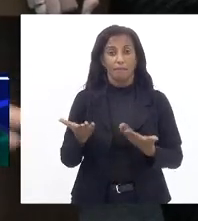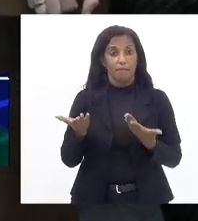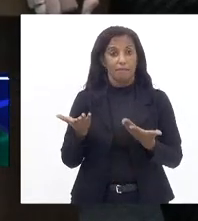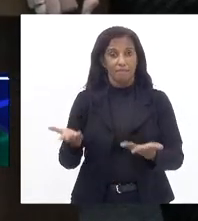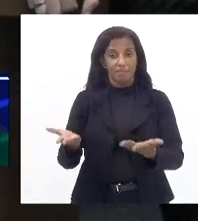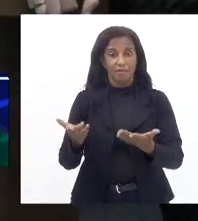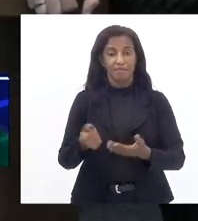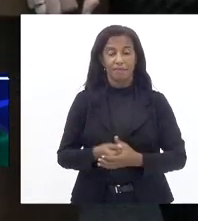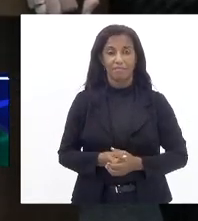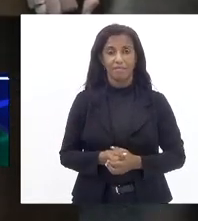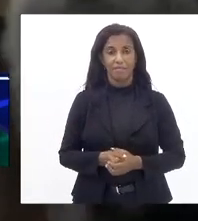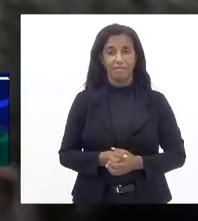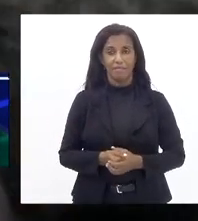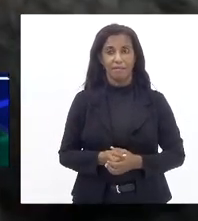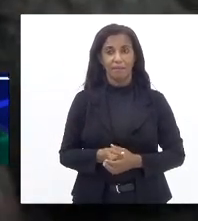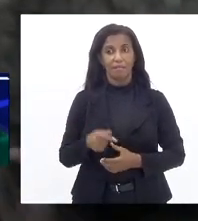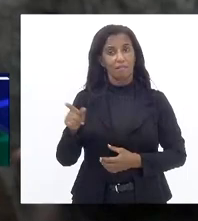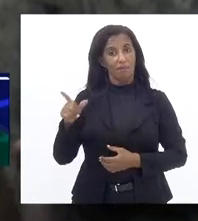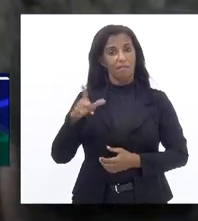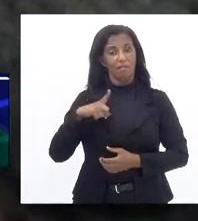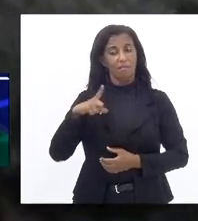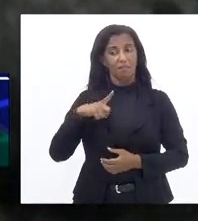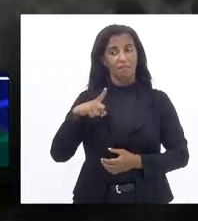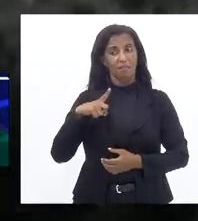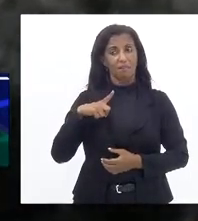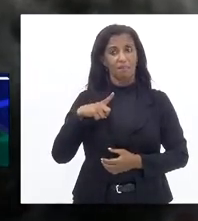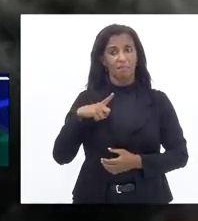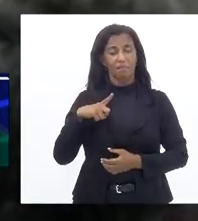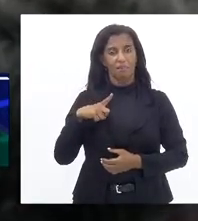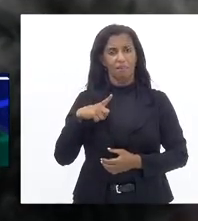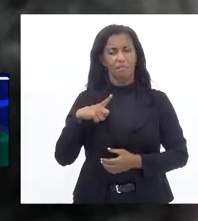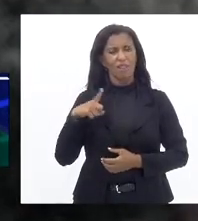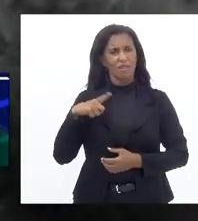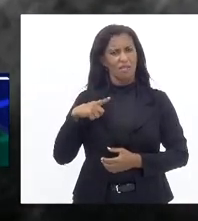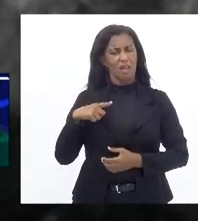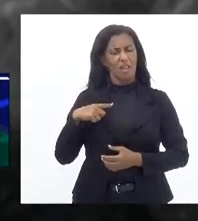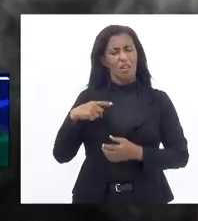evidentemente que ele tem substância,